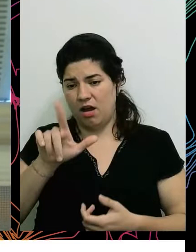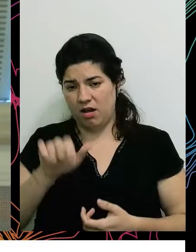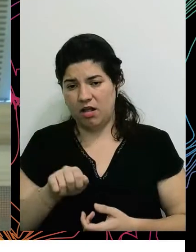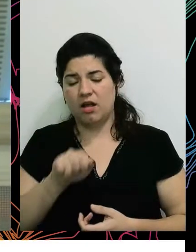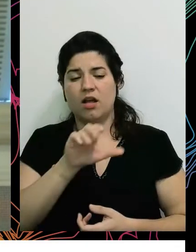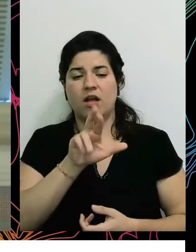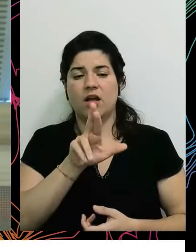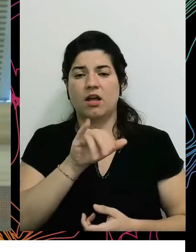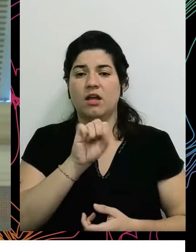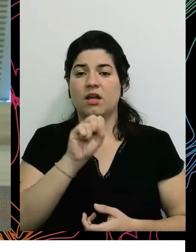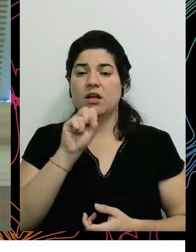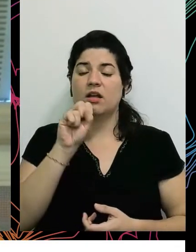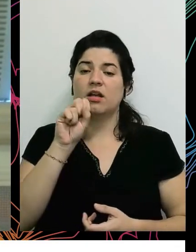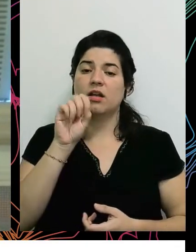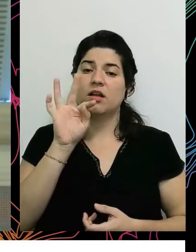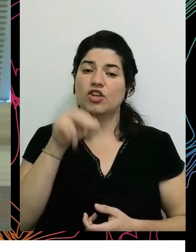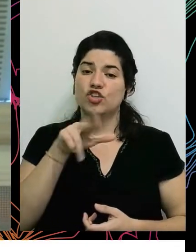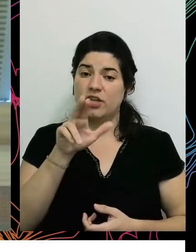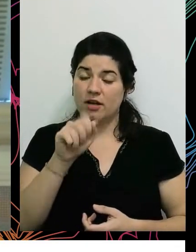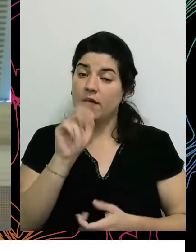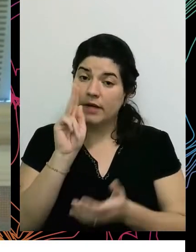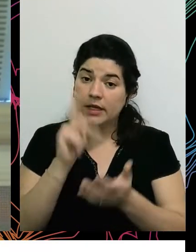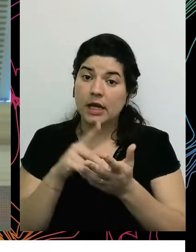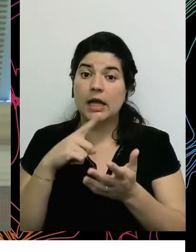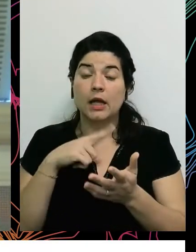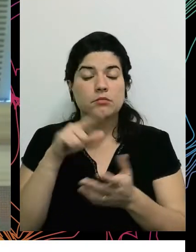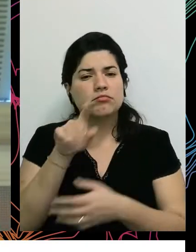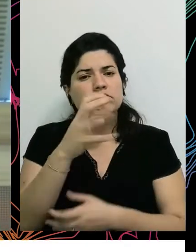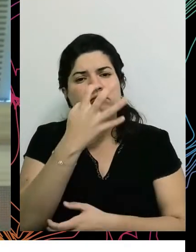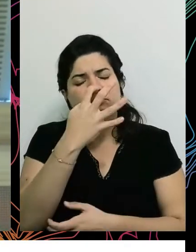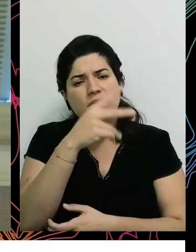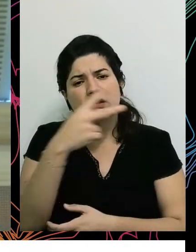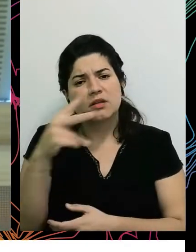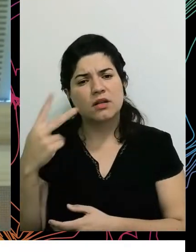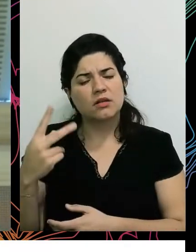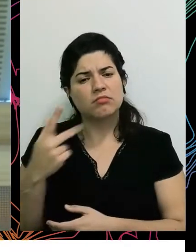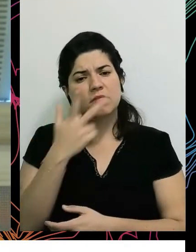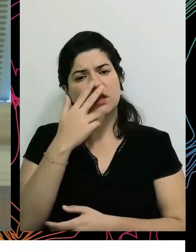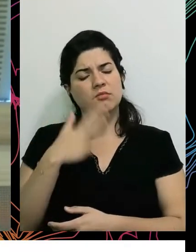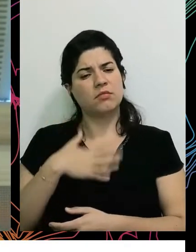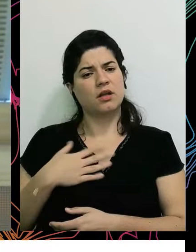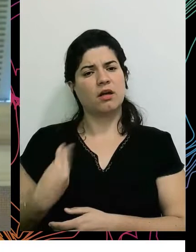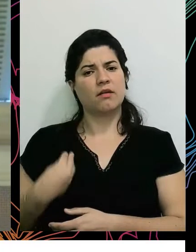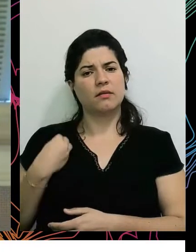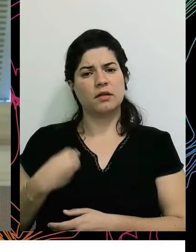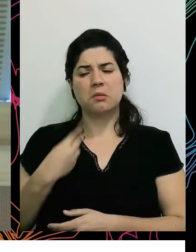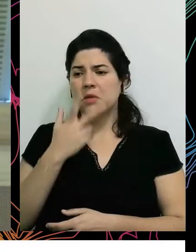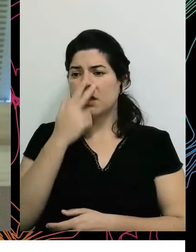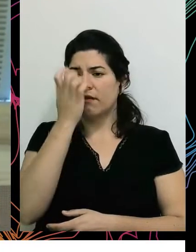A verdade é que depois de ouvir elas, parece que a minha vida foi muito fácil, não?